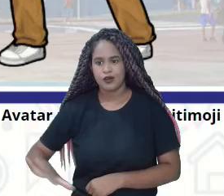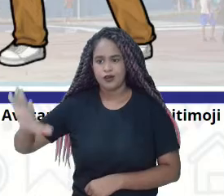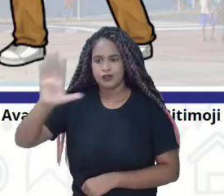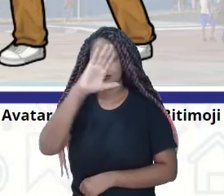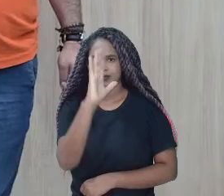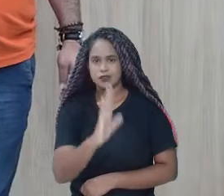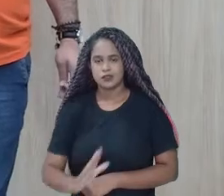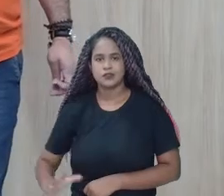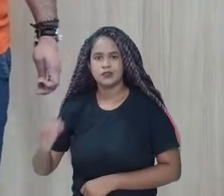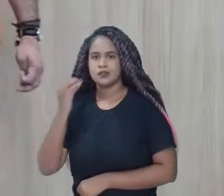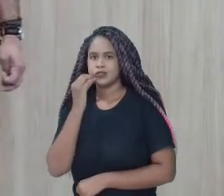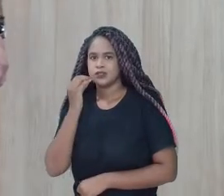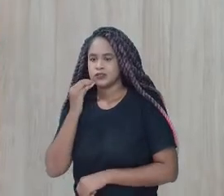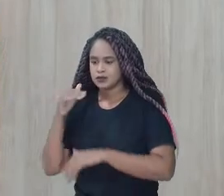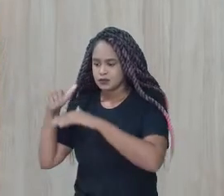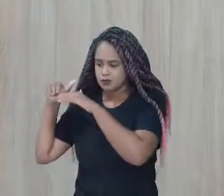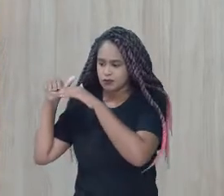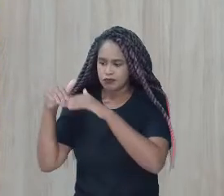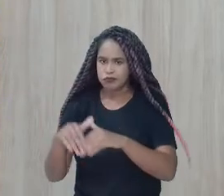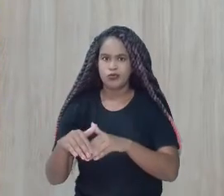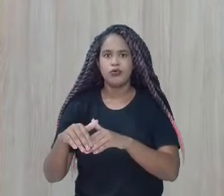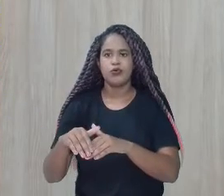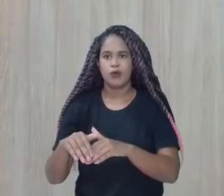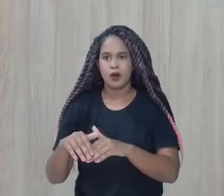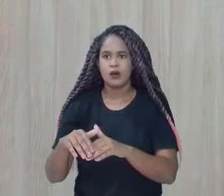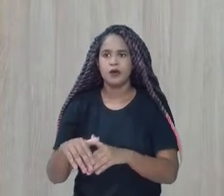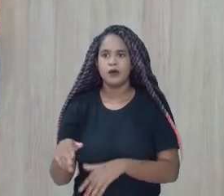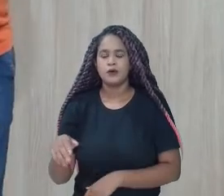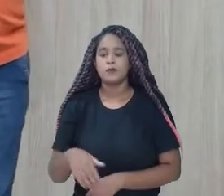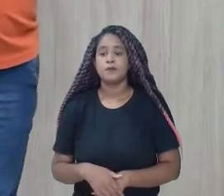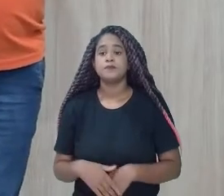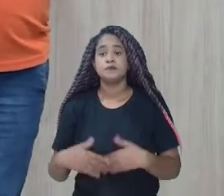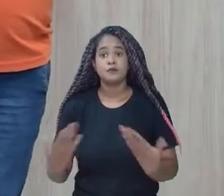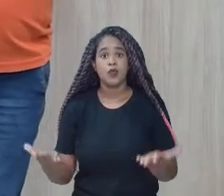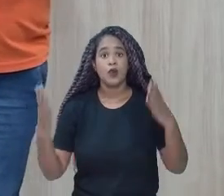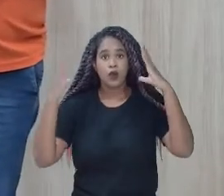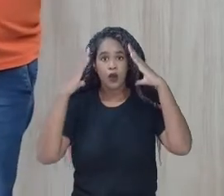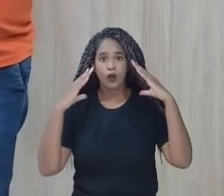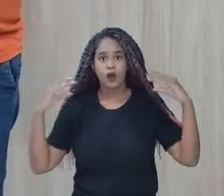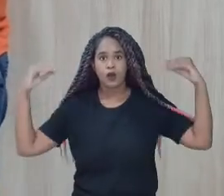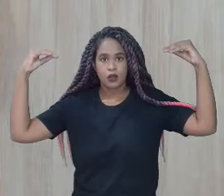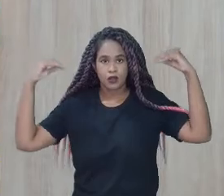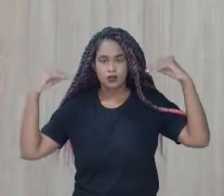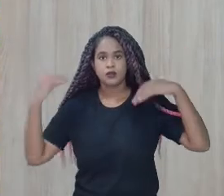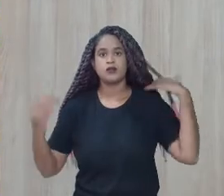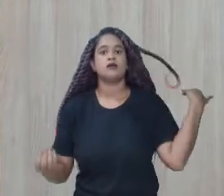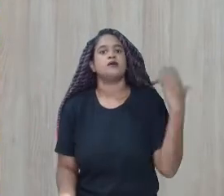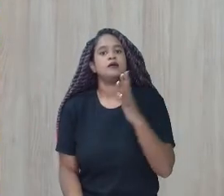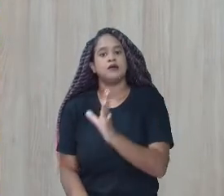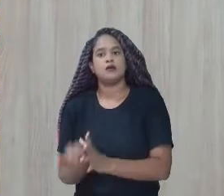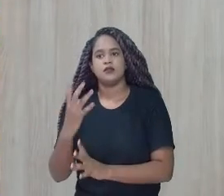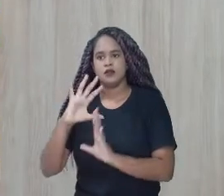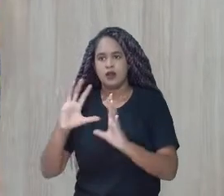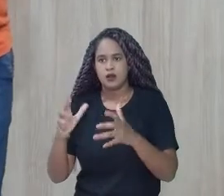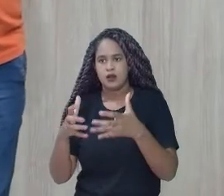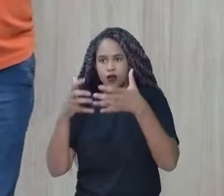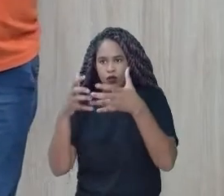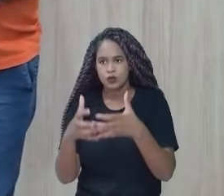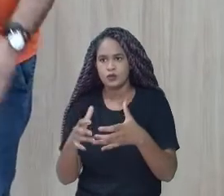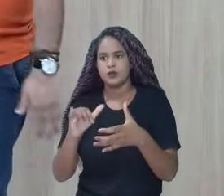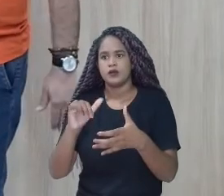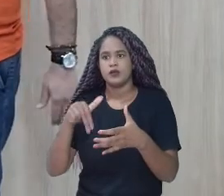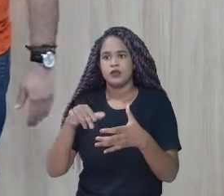Holandesa das Índias Ocidentais, né? Então, os holandeses, eles vão criar aí a Companhia das Índias